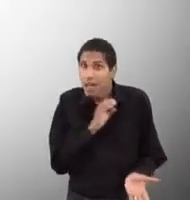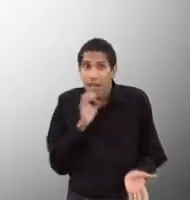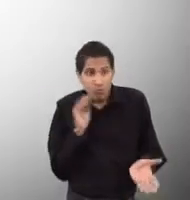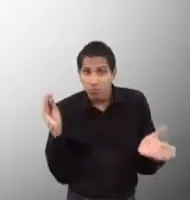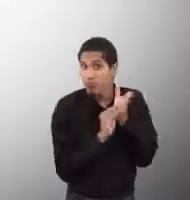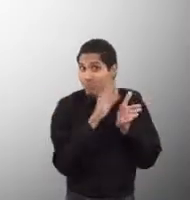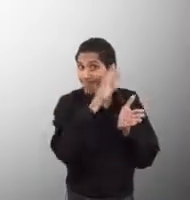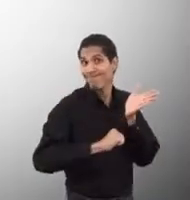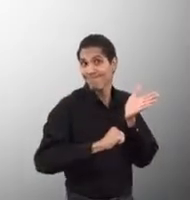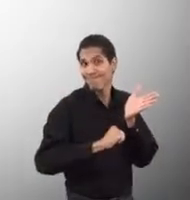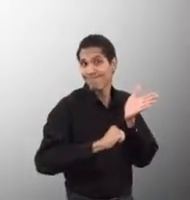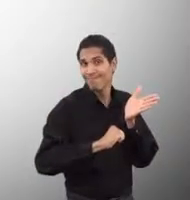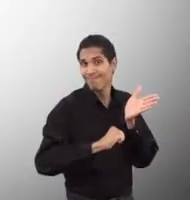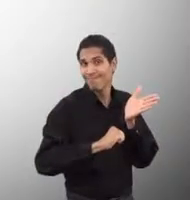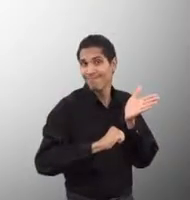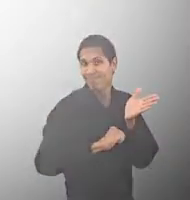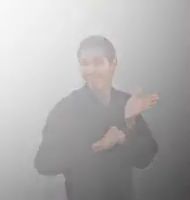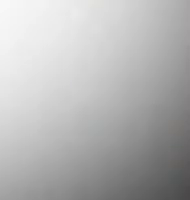Música